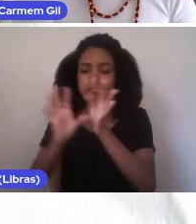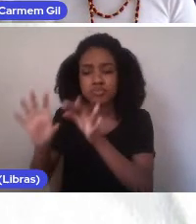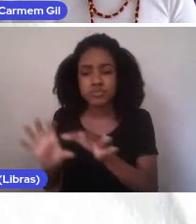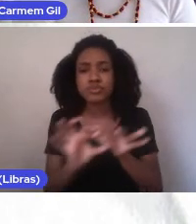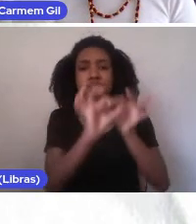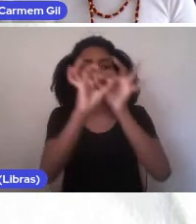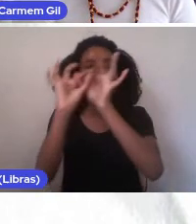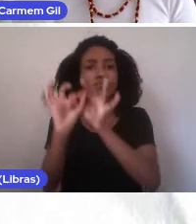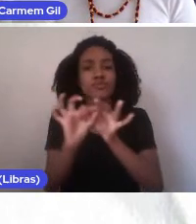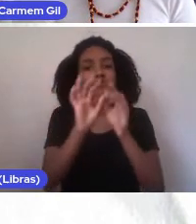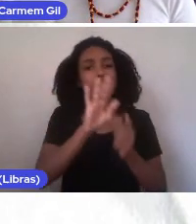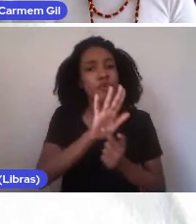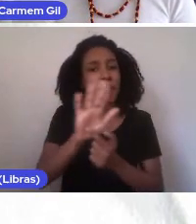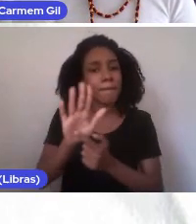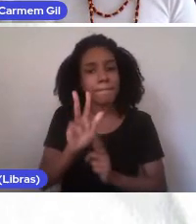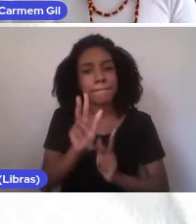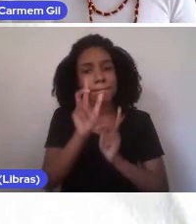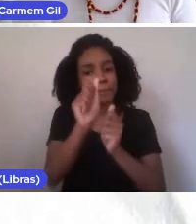com ele.